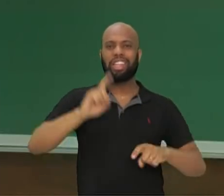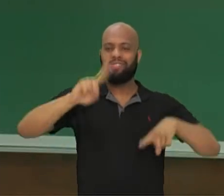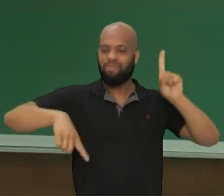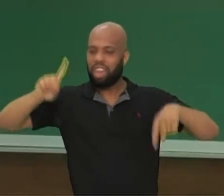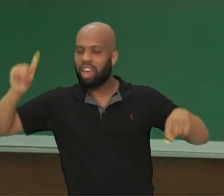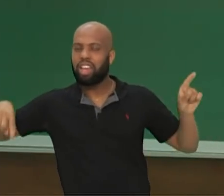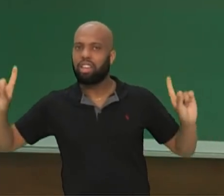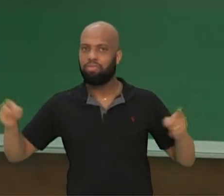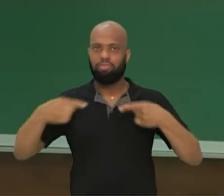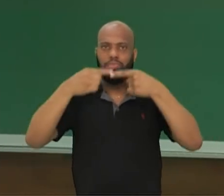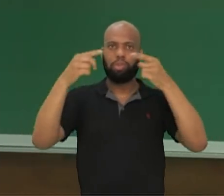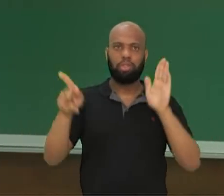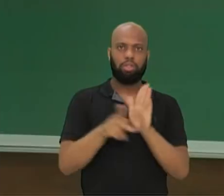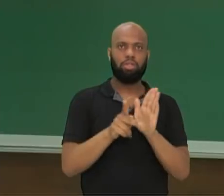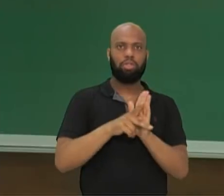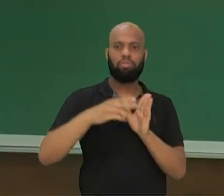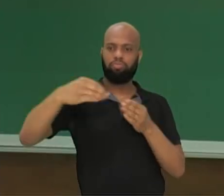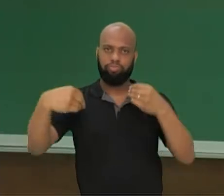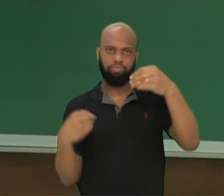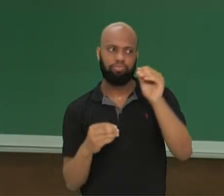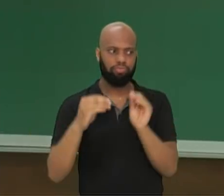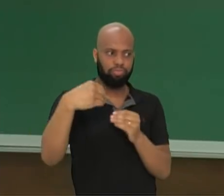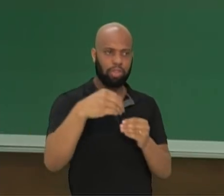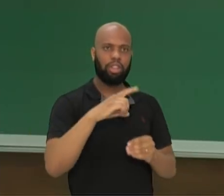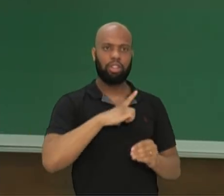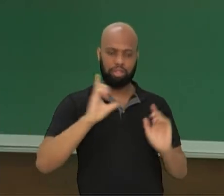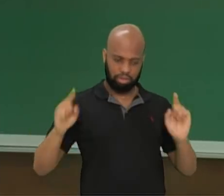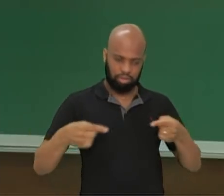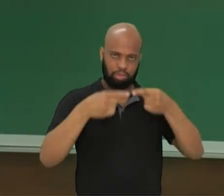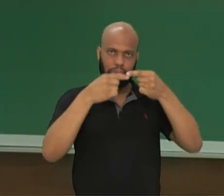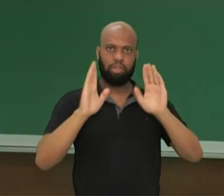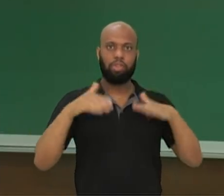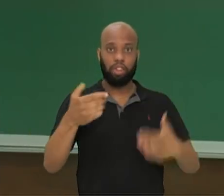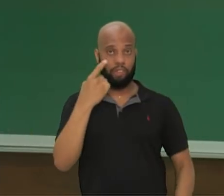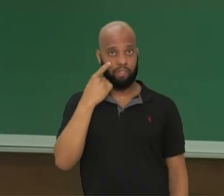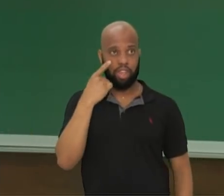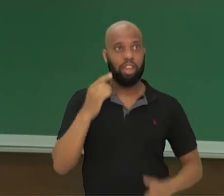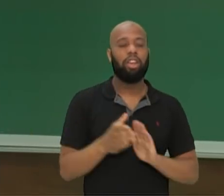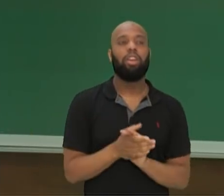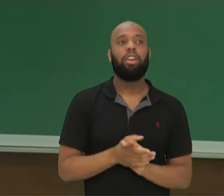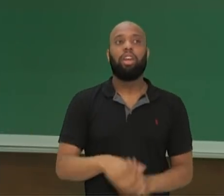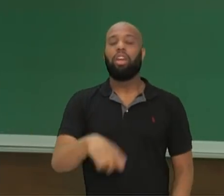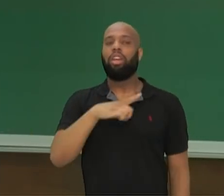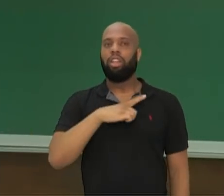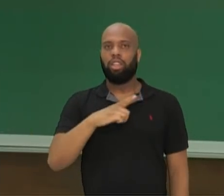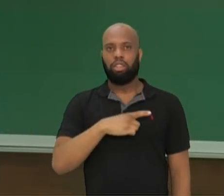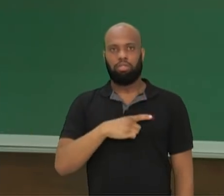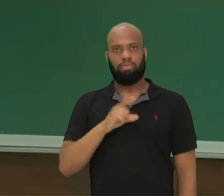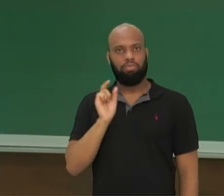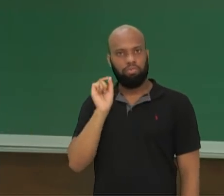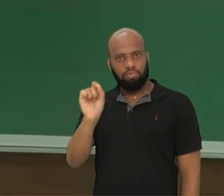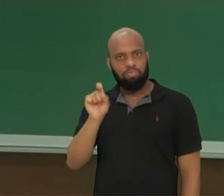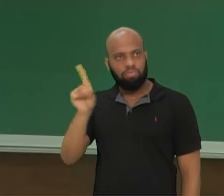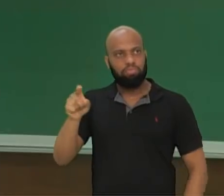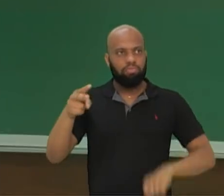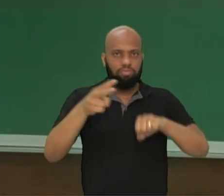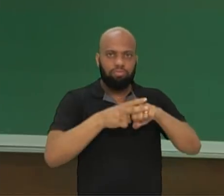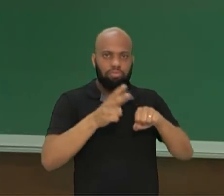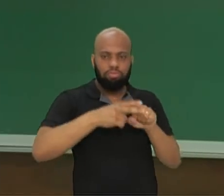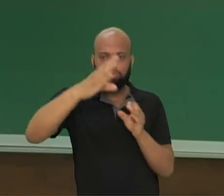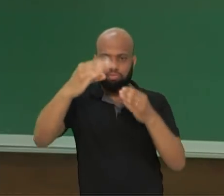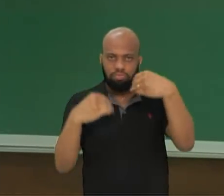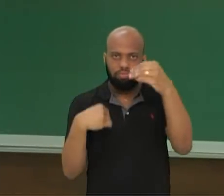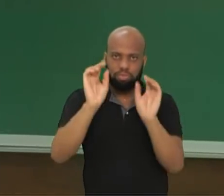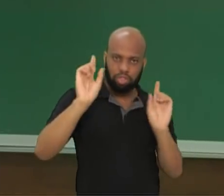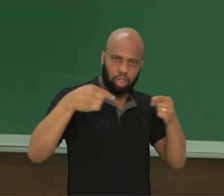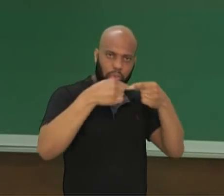varia, né? Ele se flexiona, correto? Então, veja, eu tenho aqui, ele se flexiona, ele varia